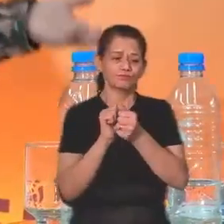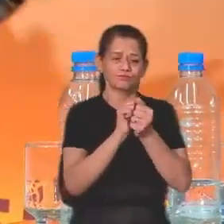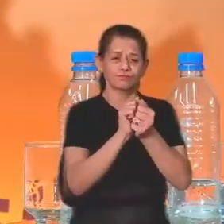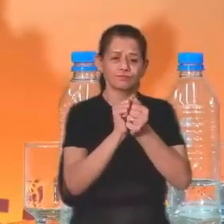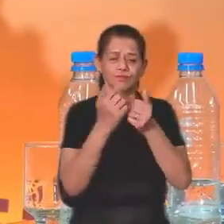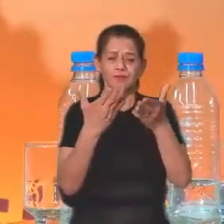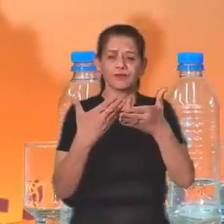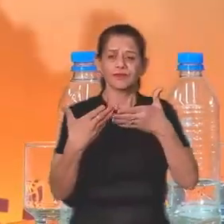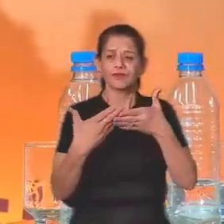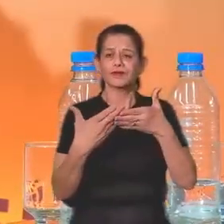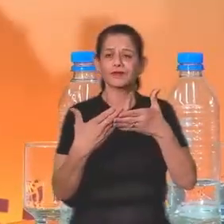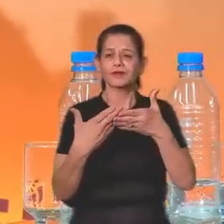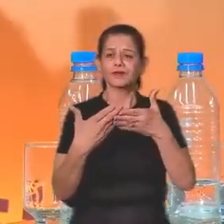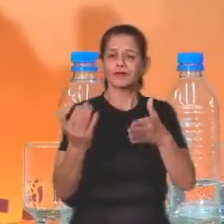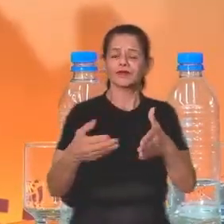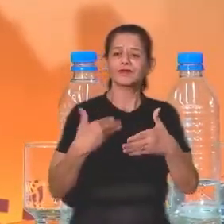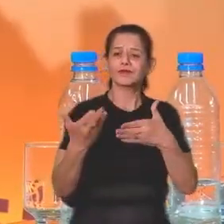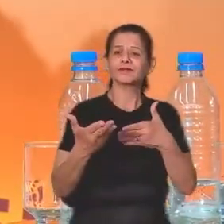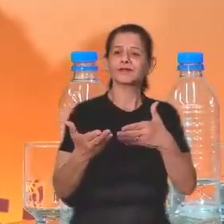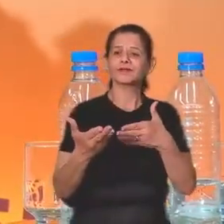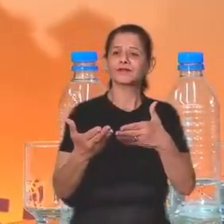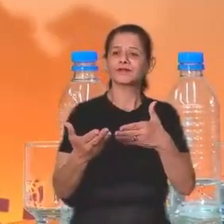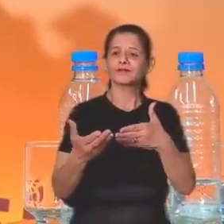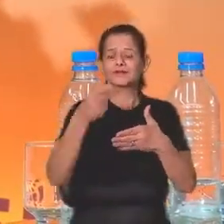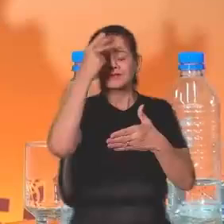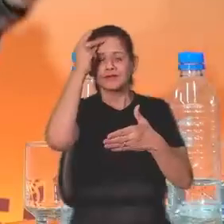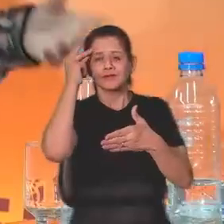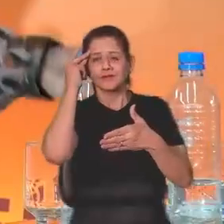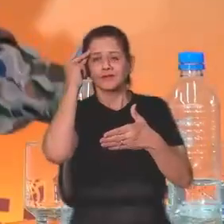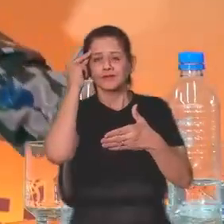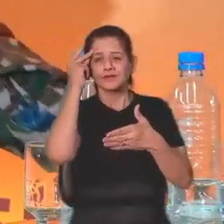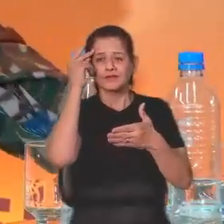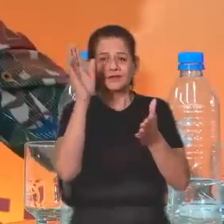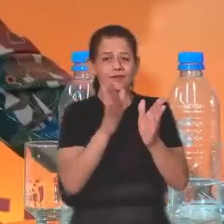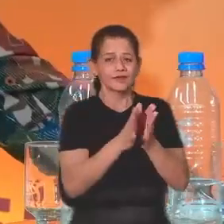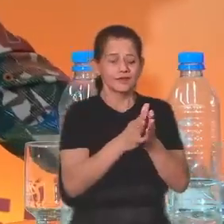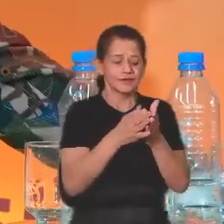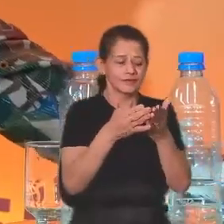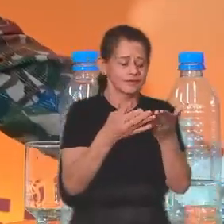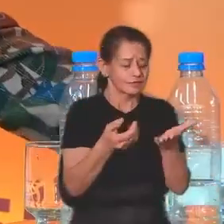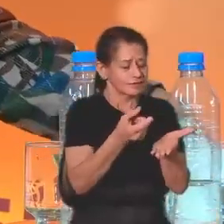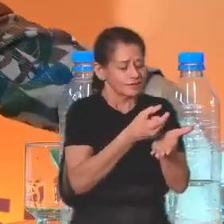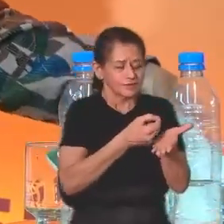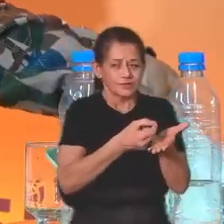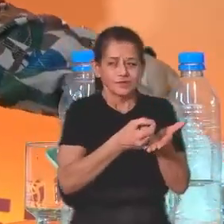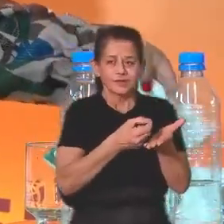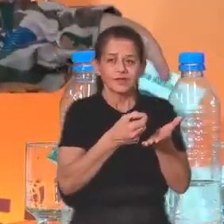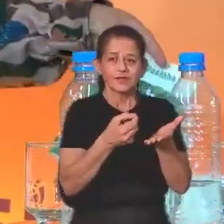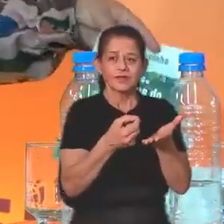assim a gente consegue puxar outras pessoas. O primeiro livro de Dona Rosinha,